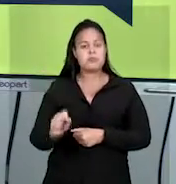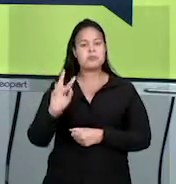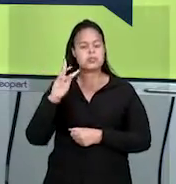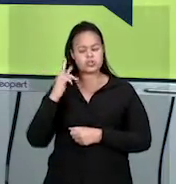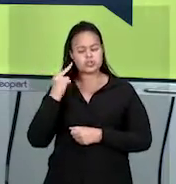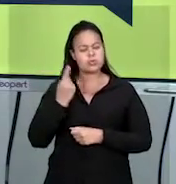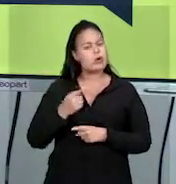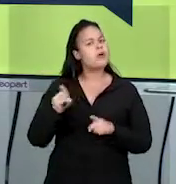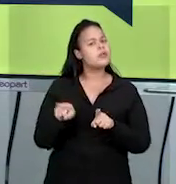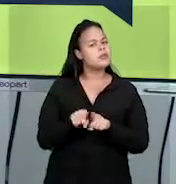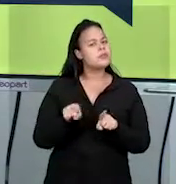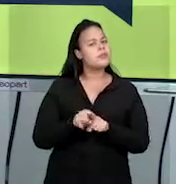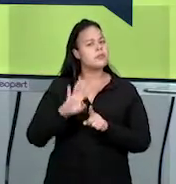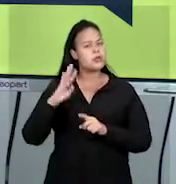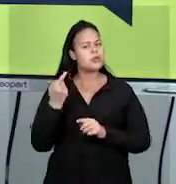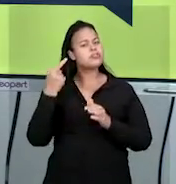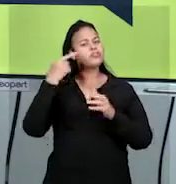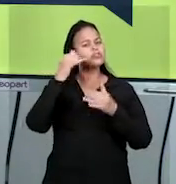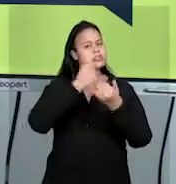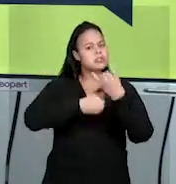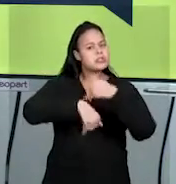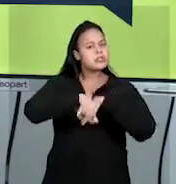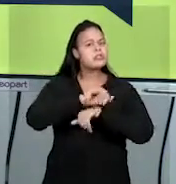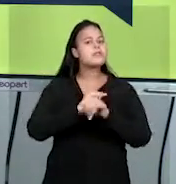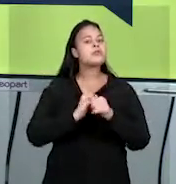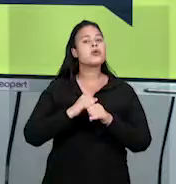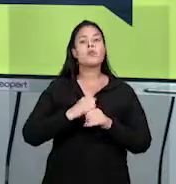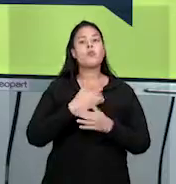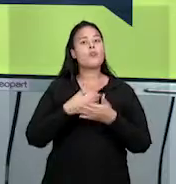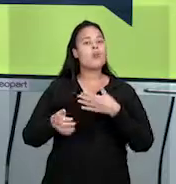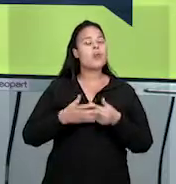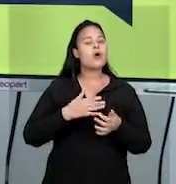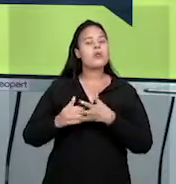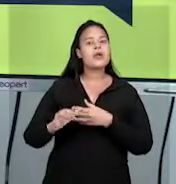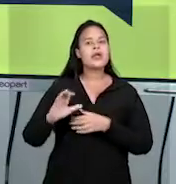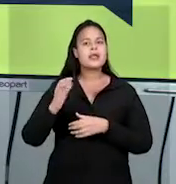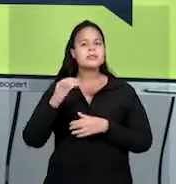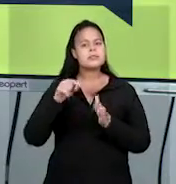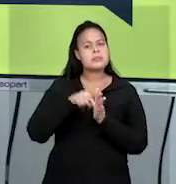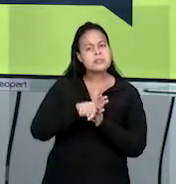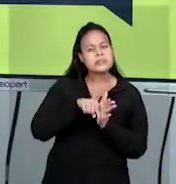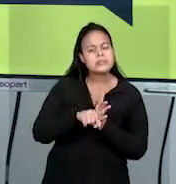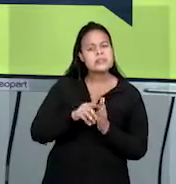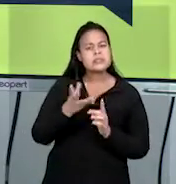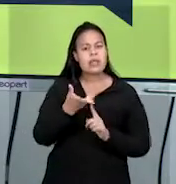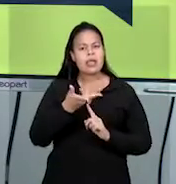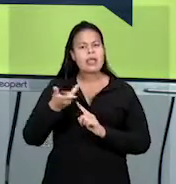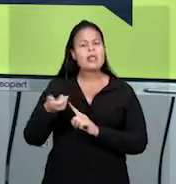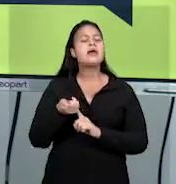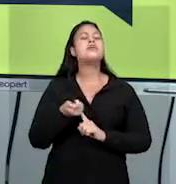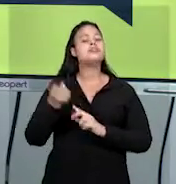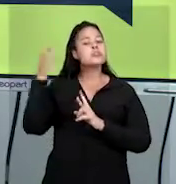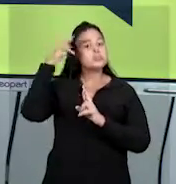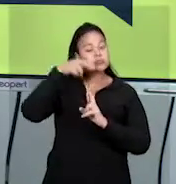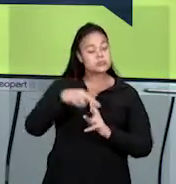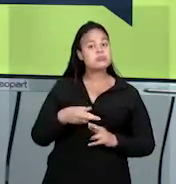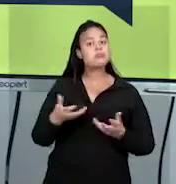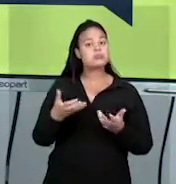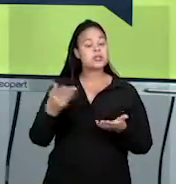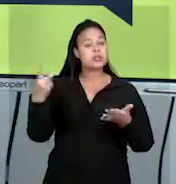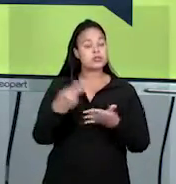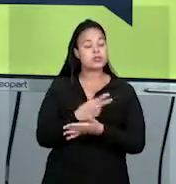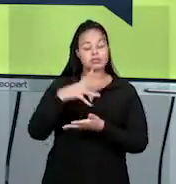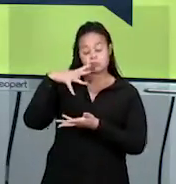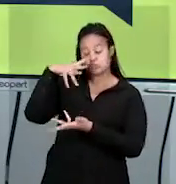história, biologia, química, enfim, qualquer ciência, qualquer saber, qualquer arte que quiser representar algo que acontece